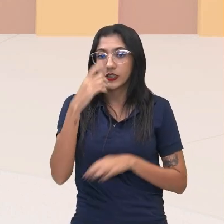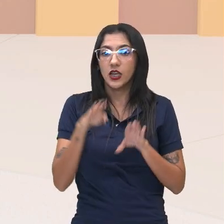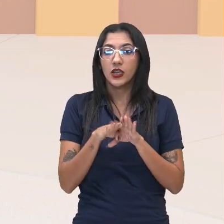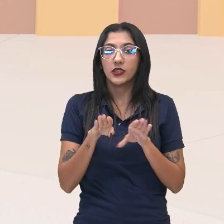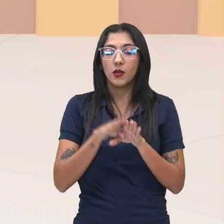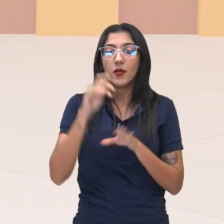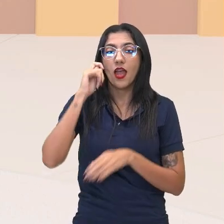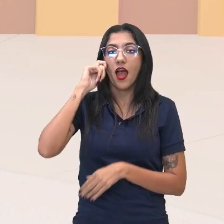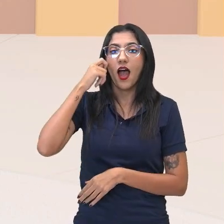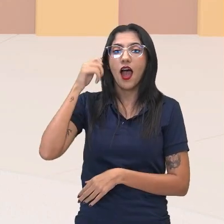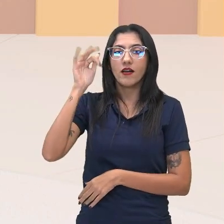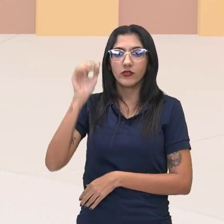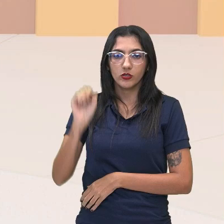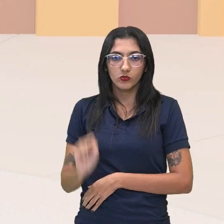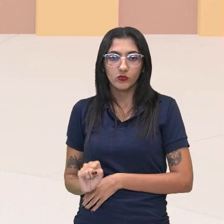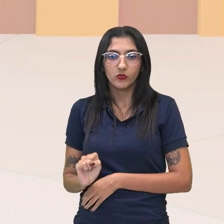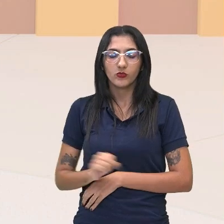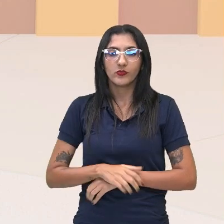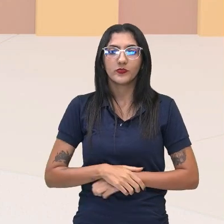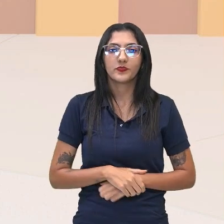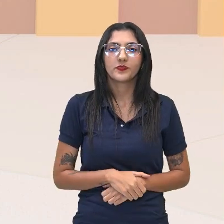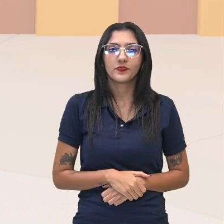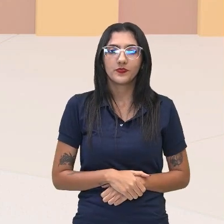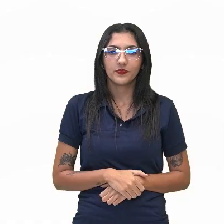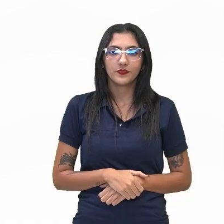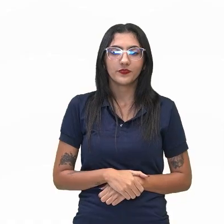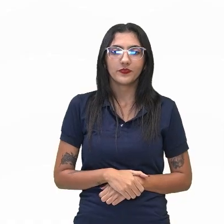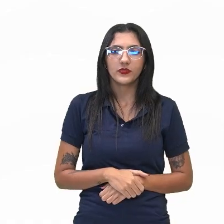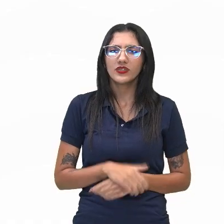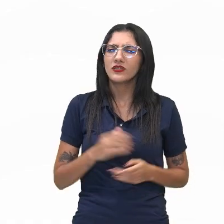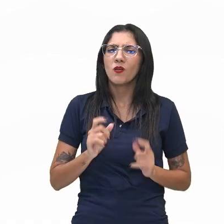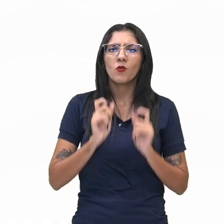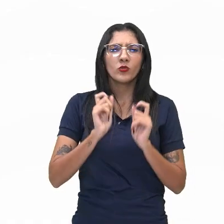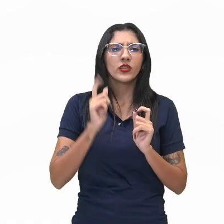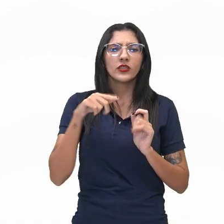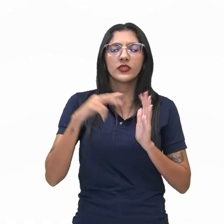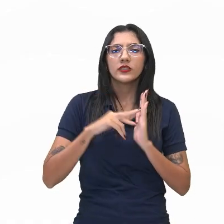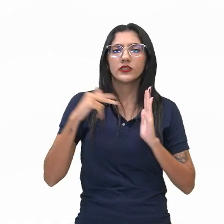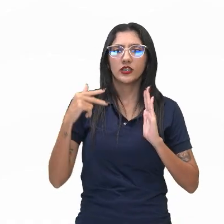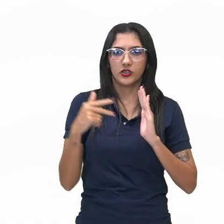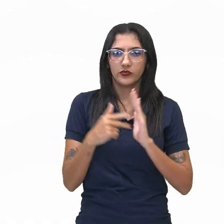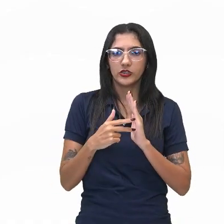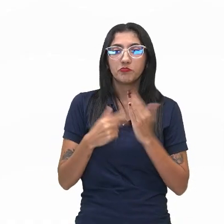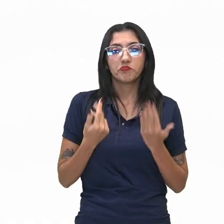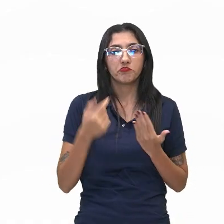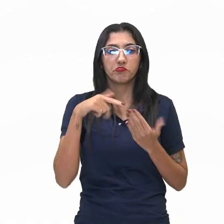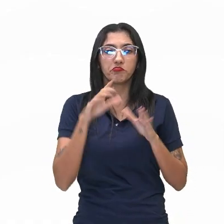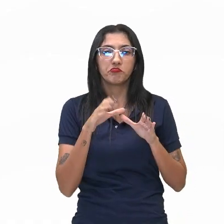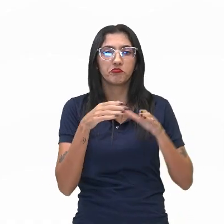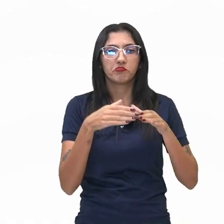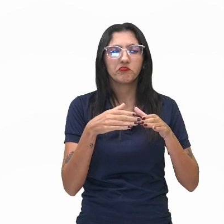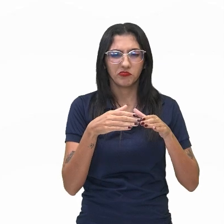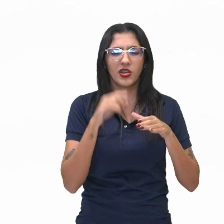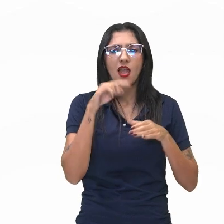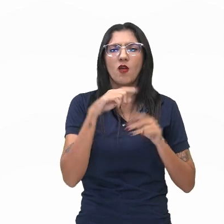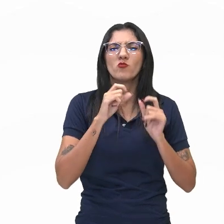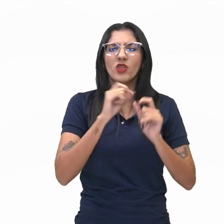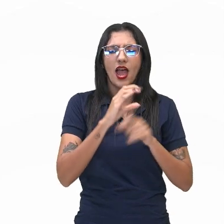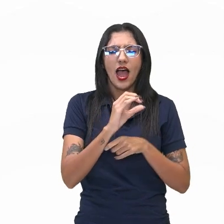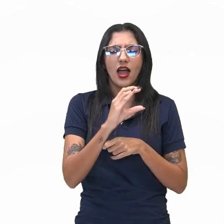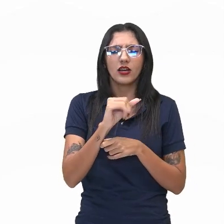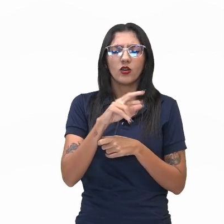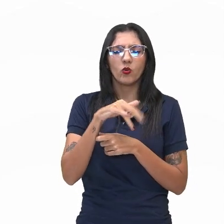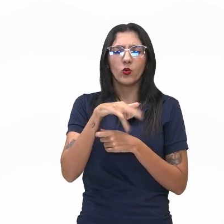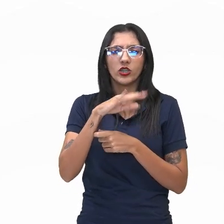do Sul, tá bom? Agora, o que é o BRICS? Olha só, BRICS é um acrônimo